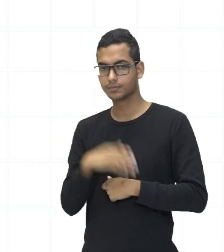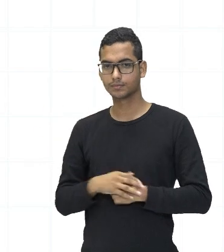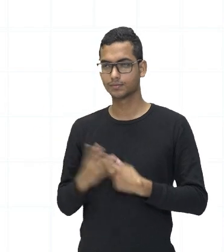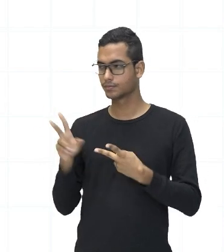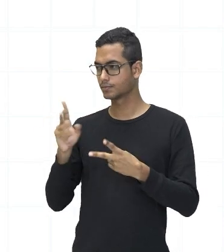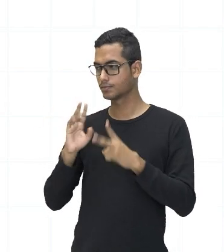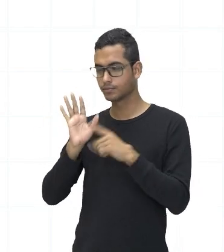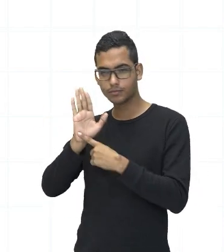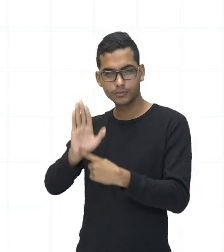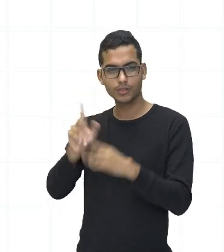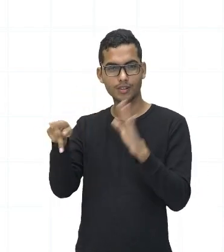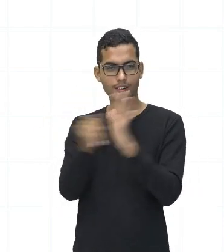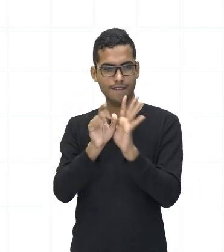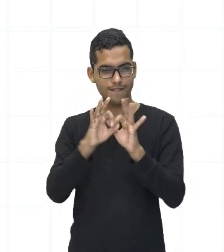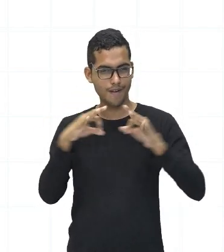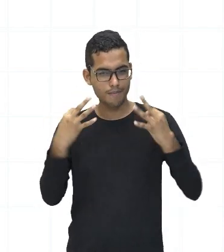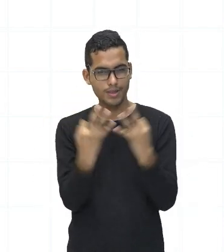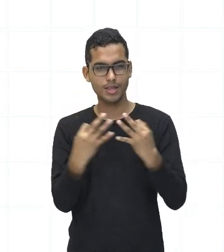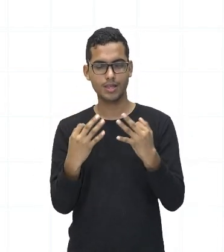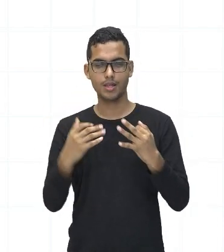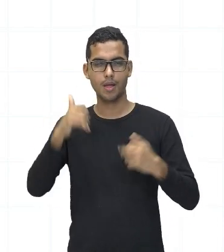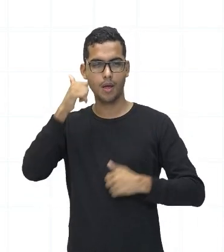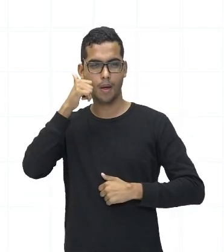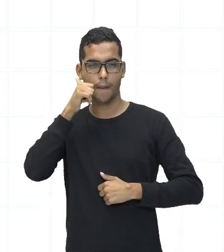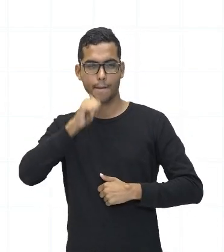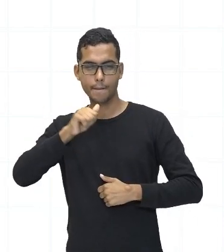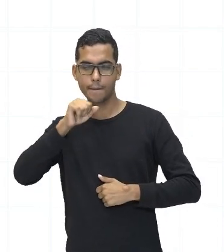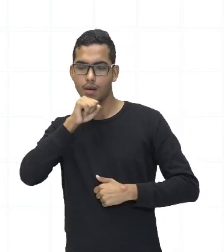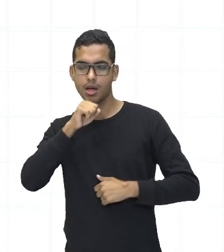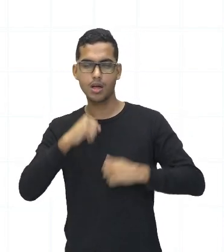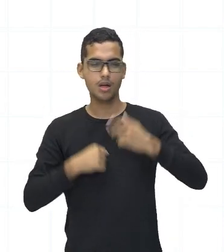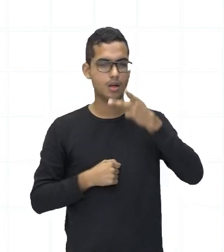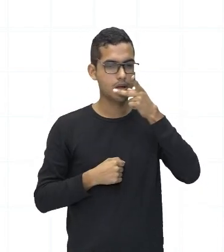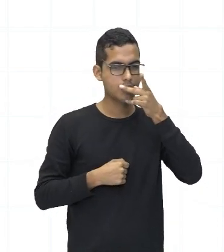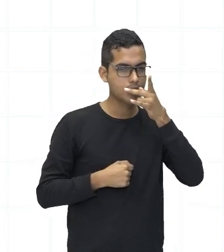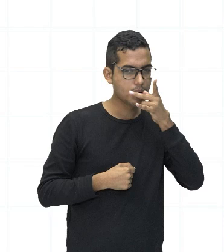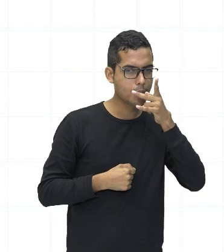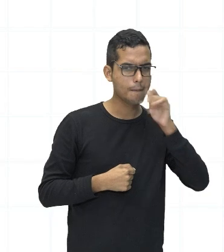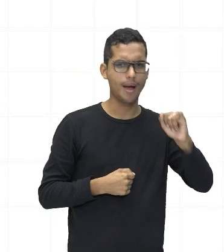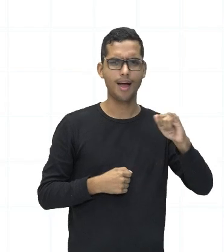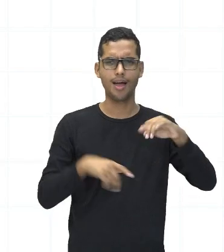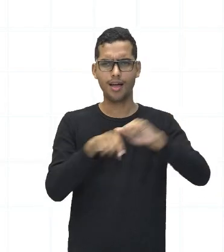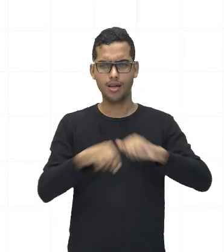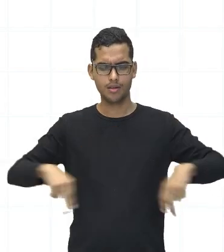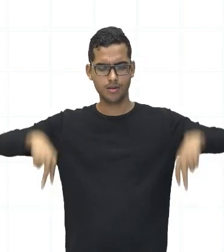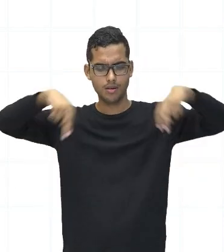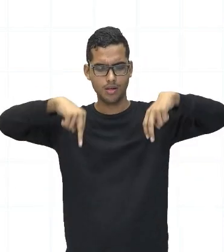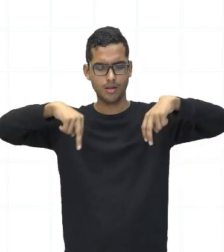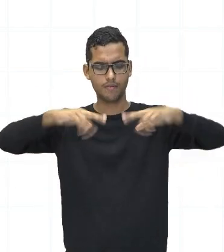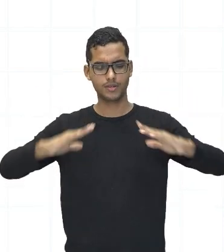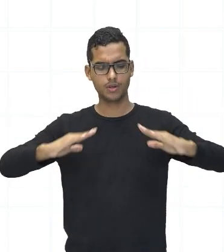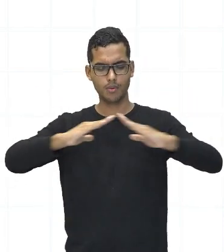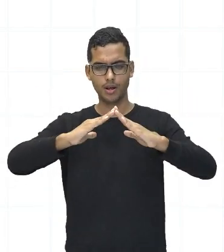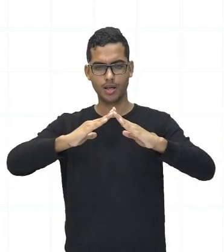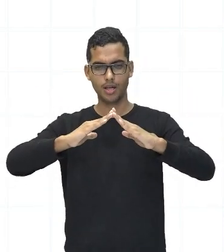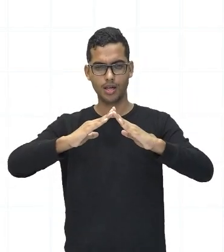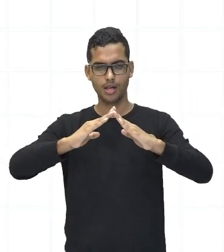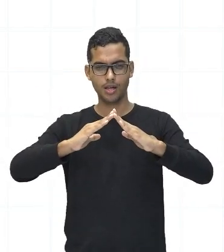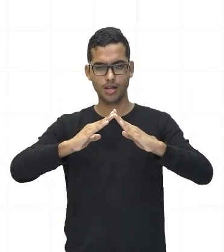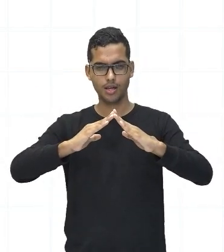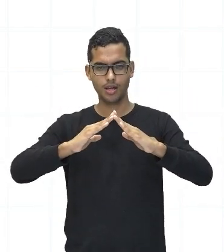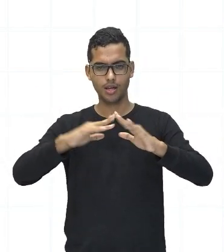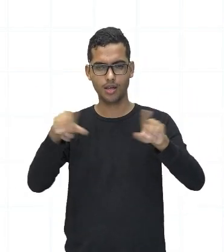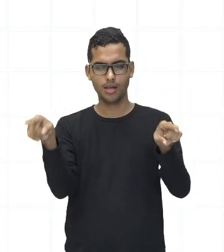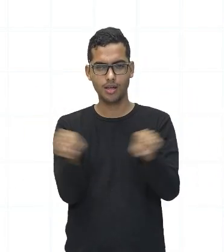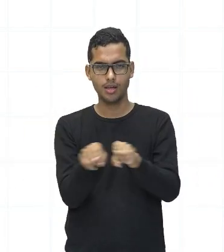mãe e crianças pequenas, nessa ação de proteção, né, os adultos protegendo as crianças, né,